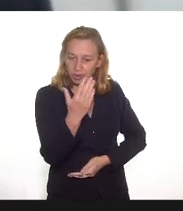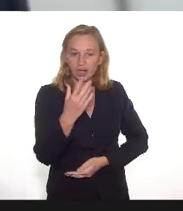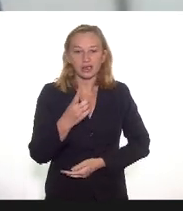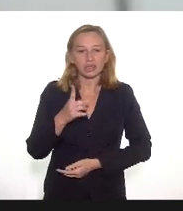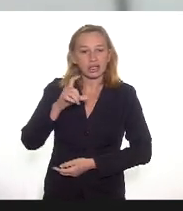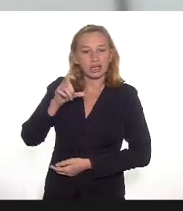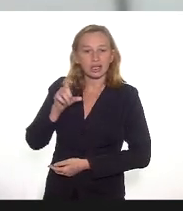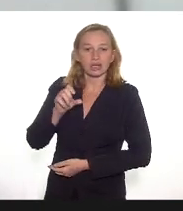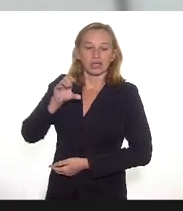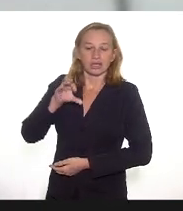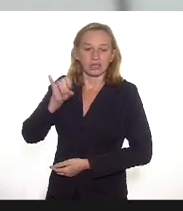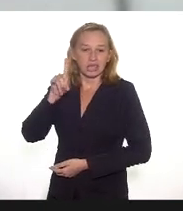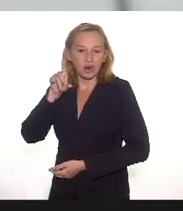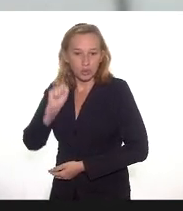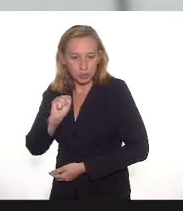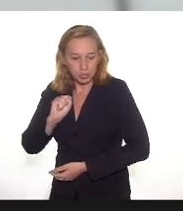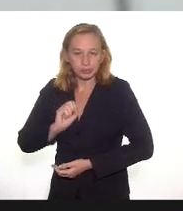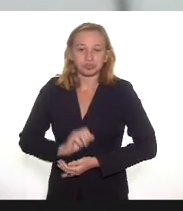Celso.